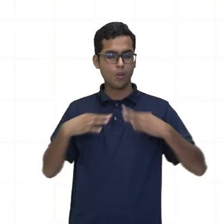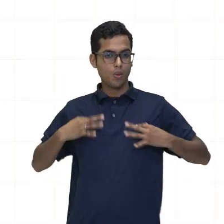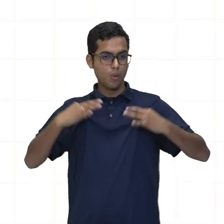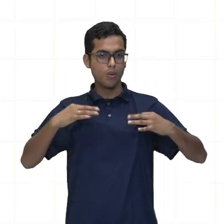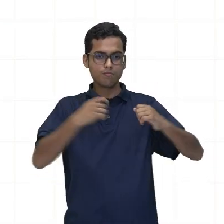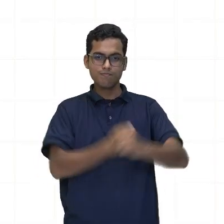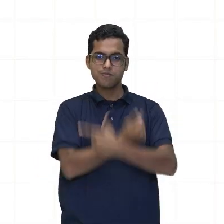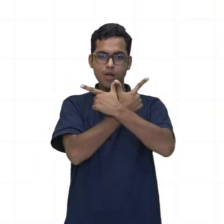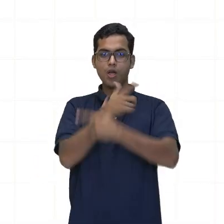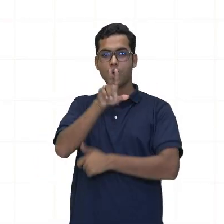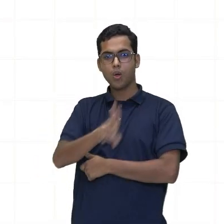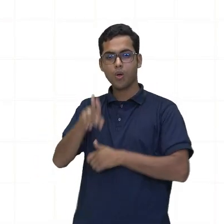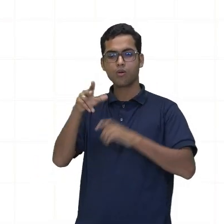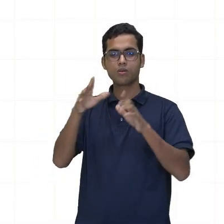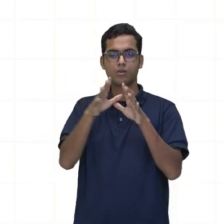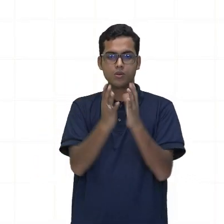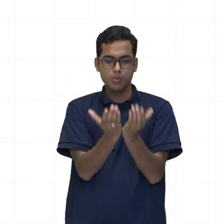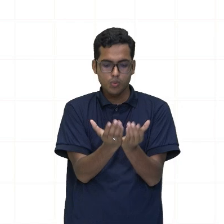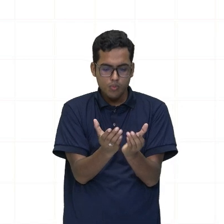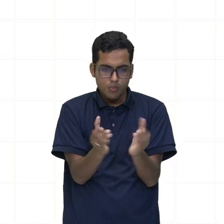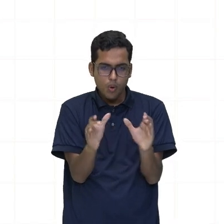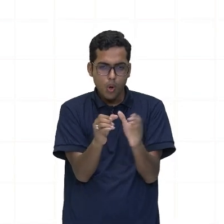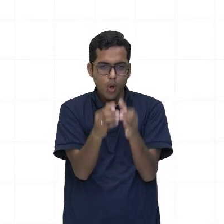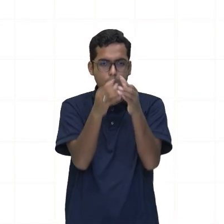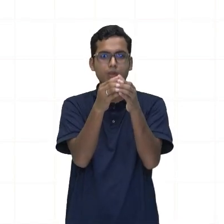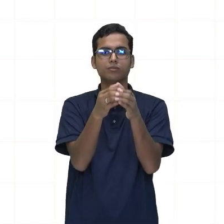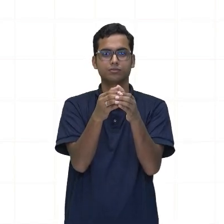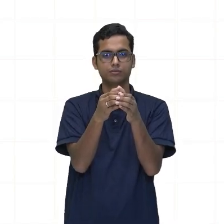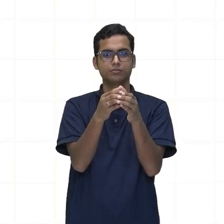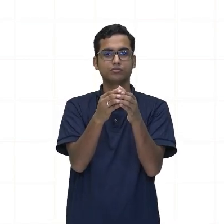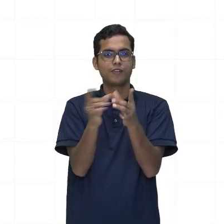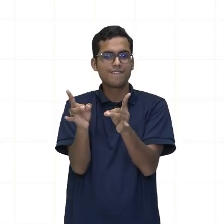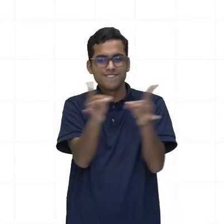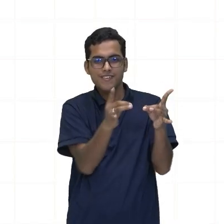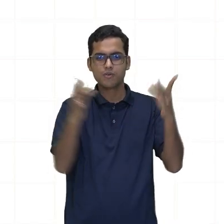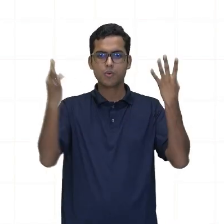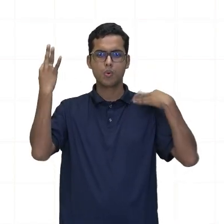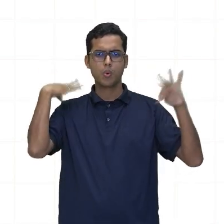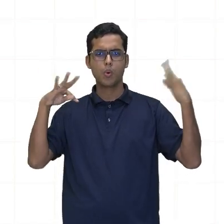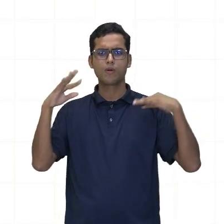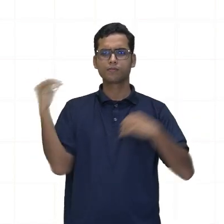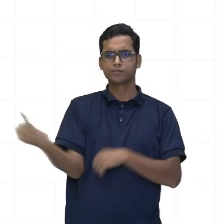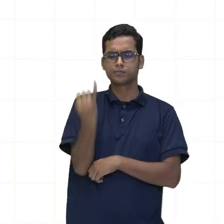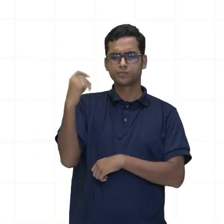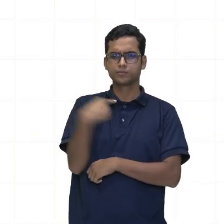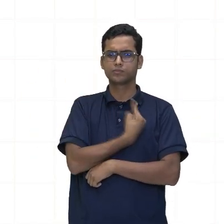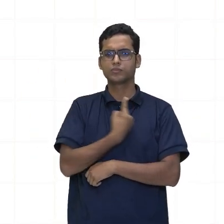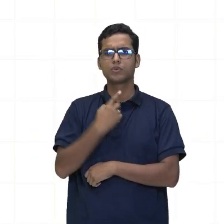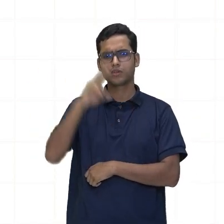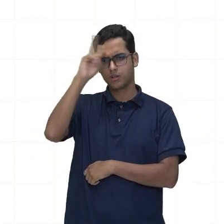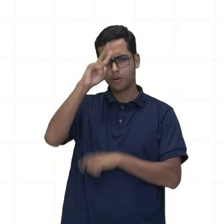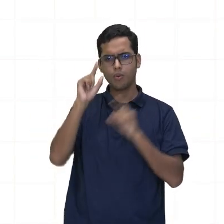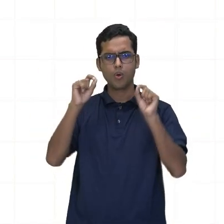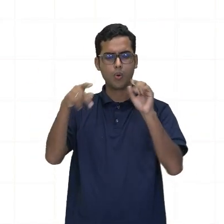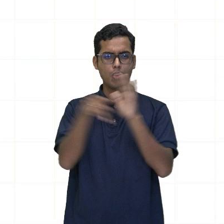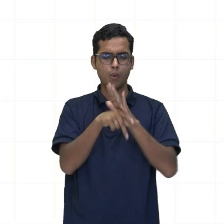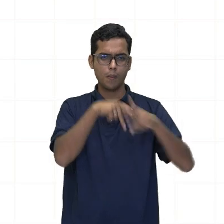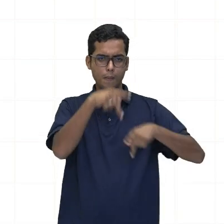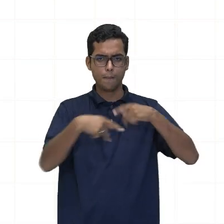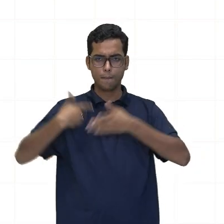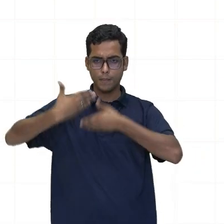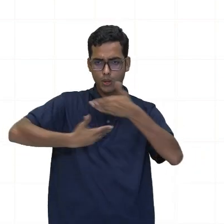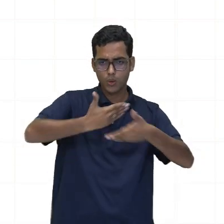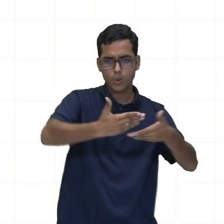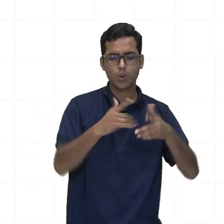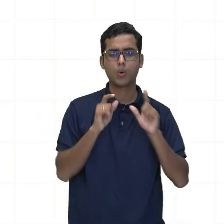produzir utensílios de barro para uso pessoal e venda turística. É importante nós lembrarmos que durante esse